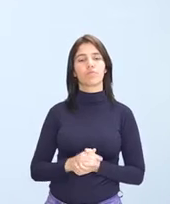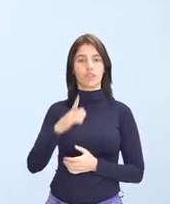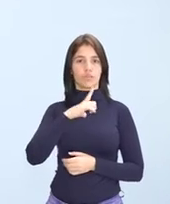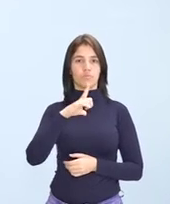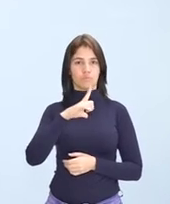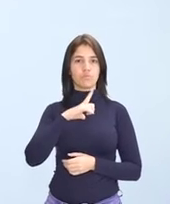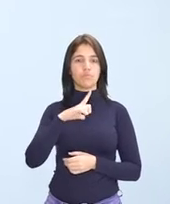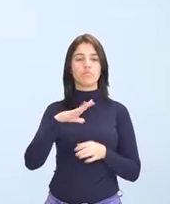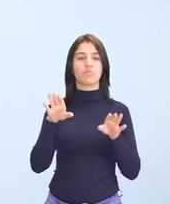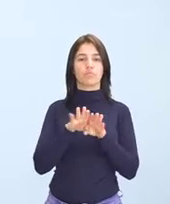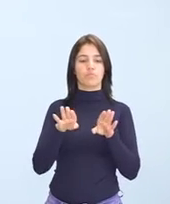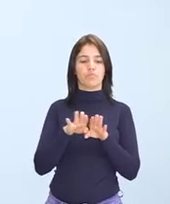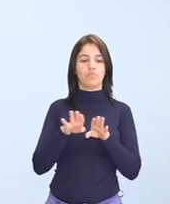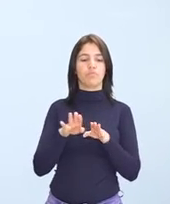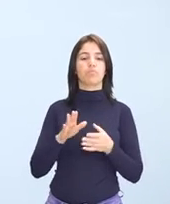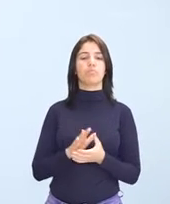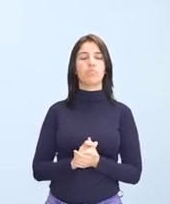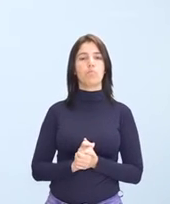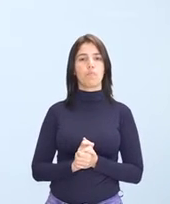Então, eu tenho também as